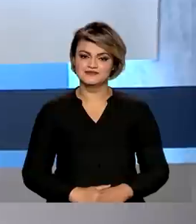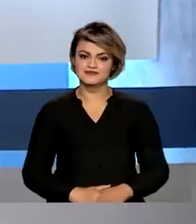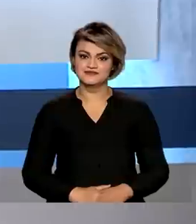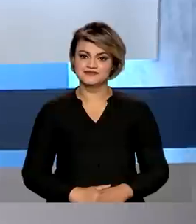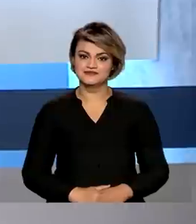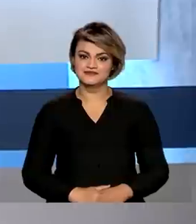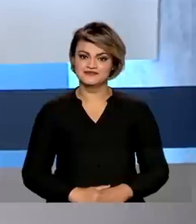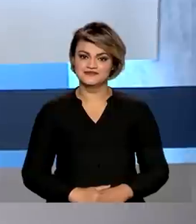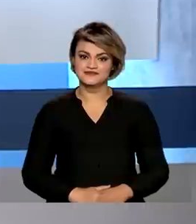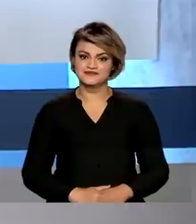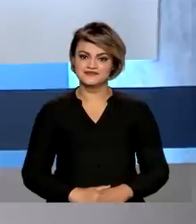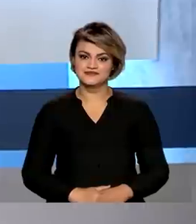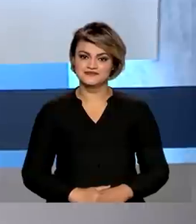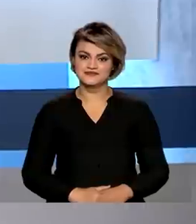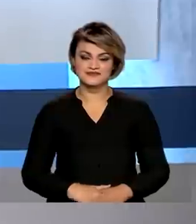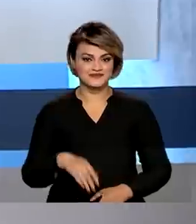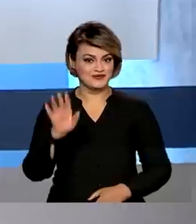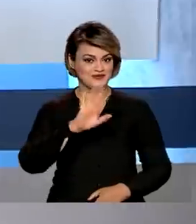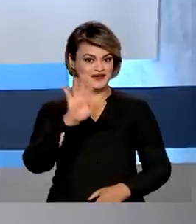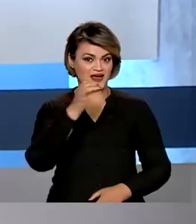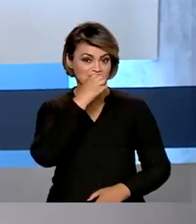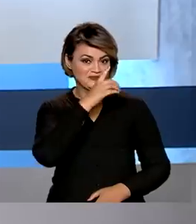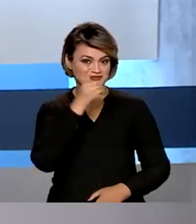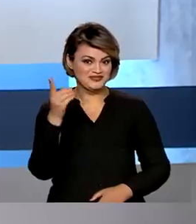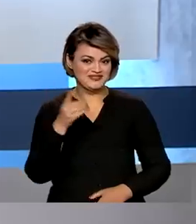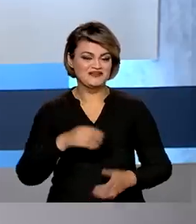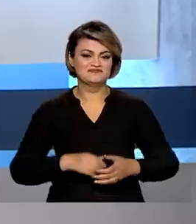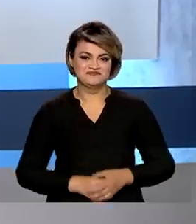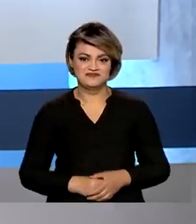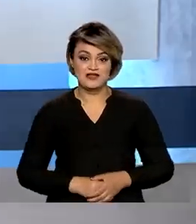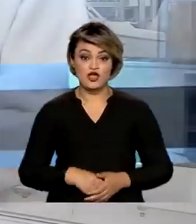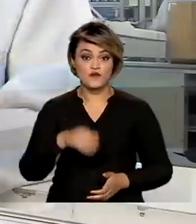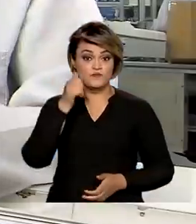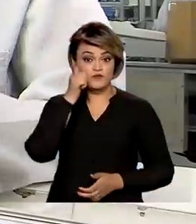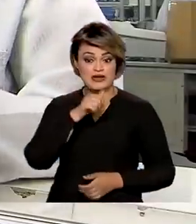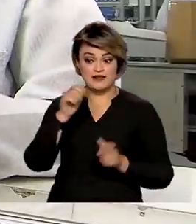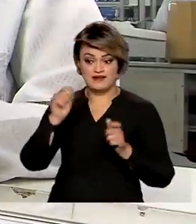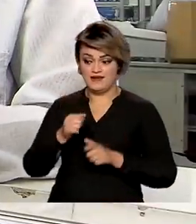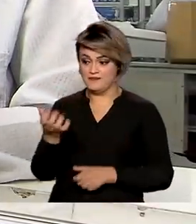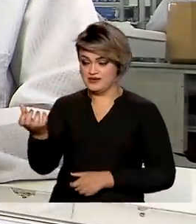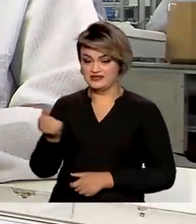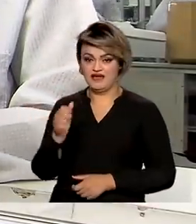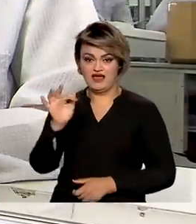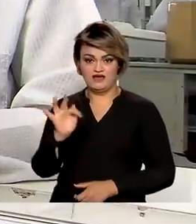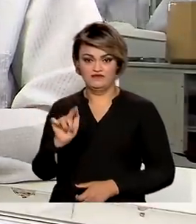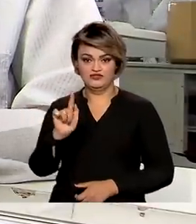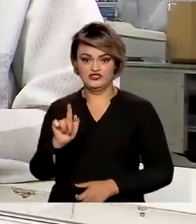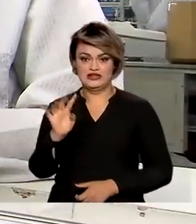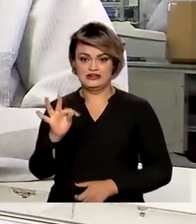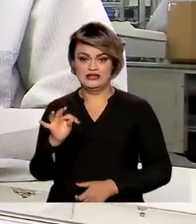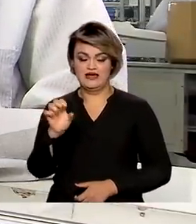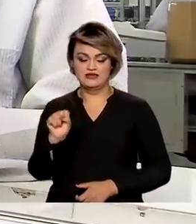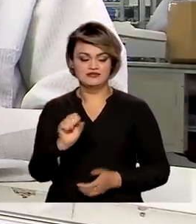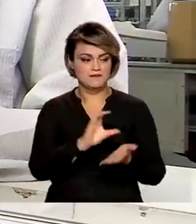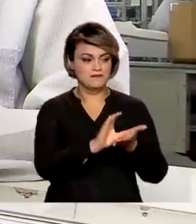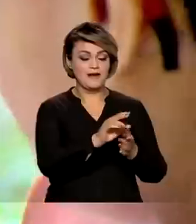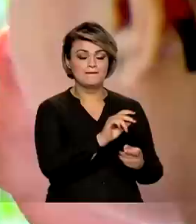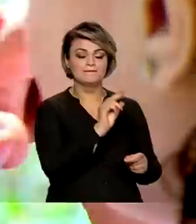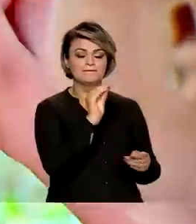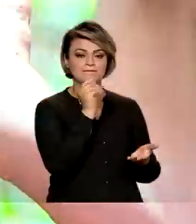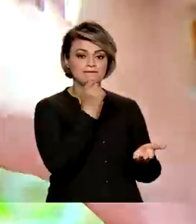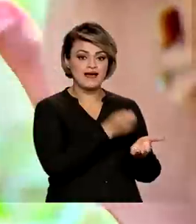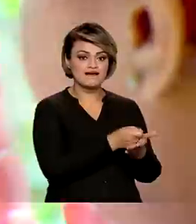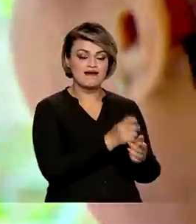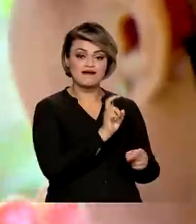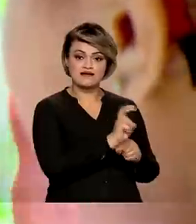o Olá bom dia mulheres vão poder utilizar o FGTS para pagar a